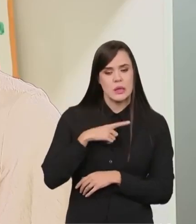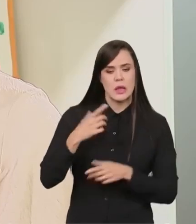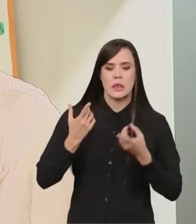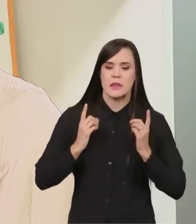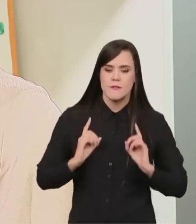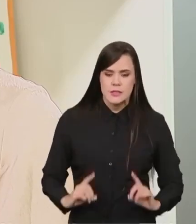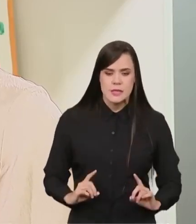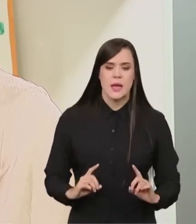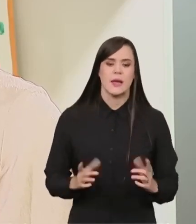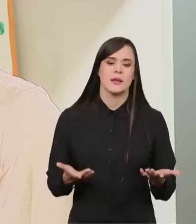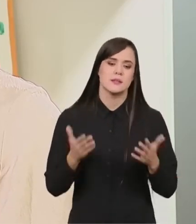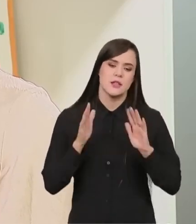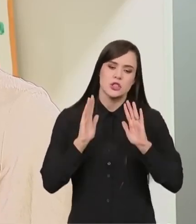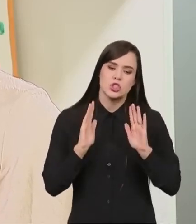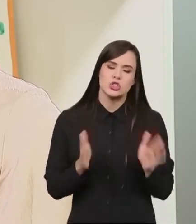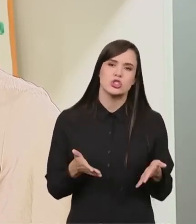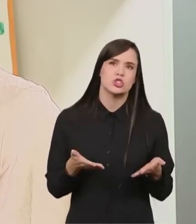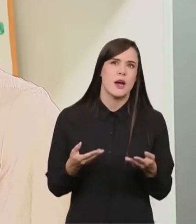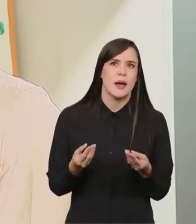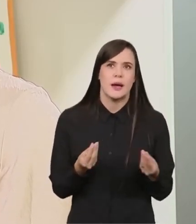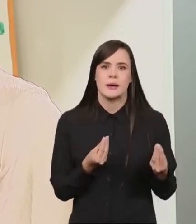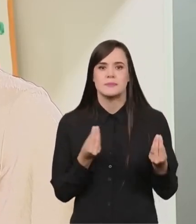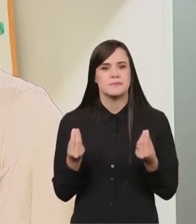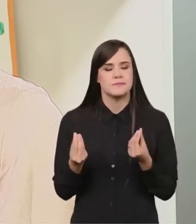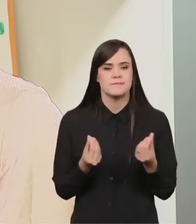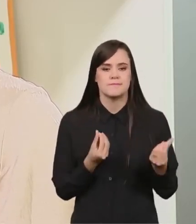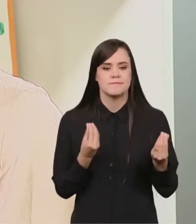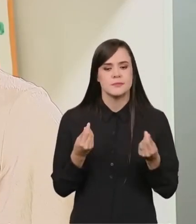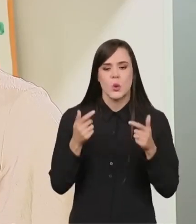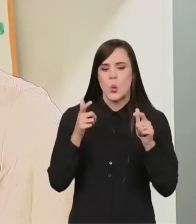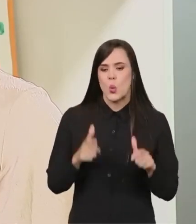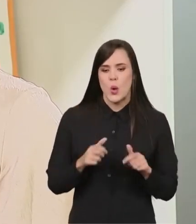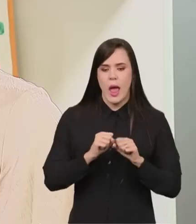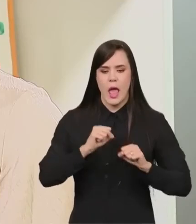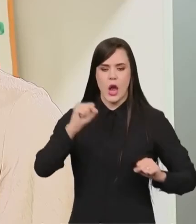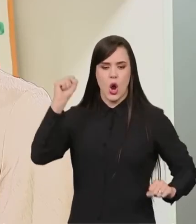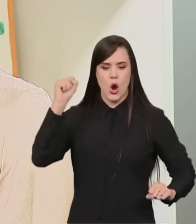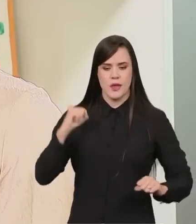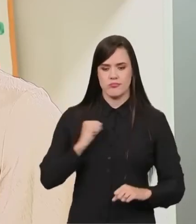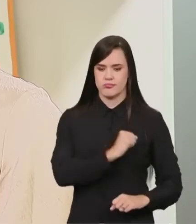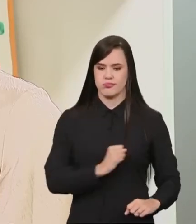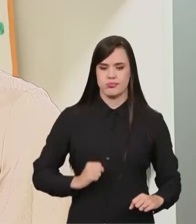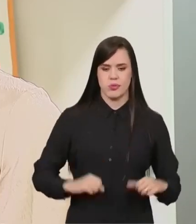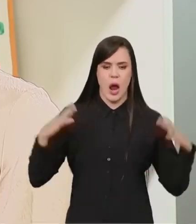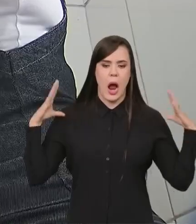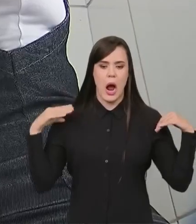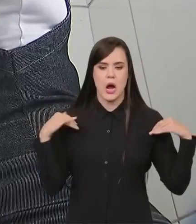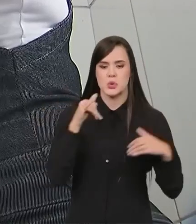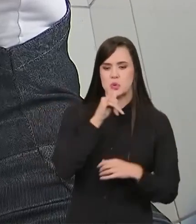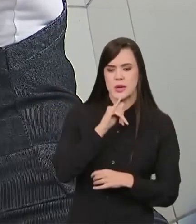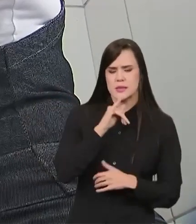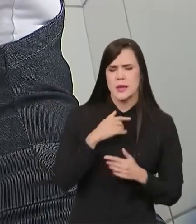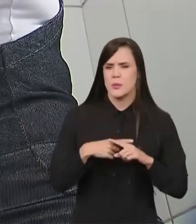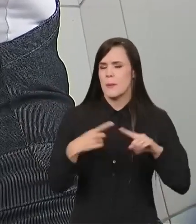já está colocada ali no lugar ali de herói, de heroína, de anjo, de exemplo, sendo